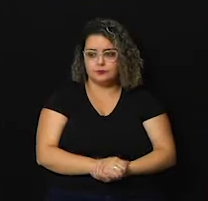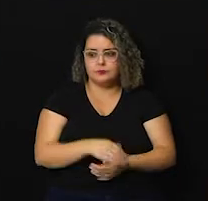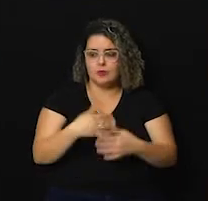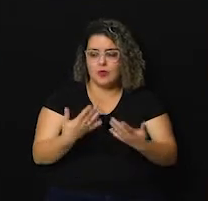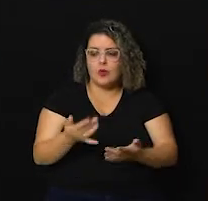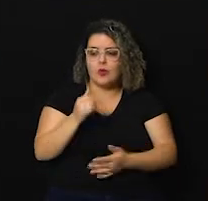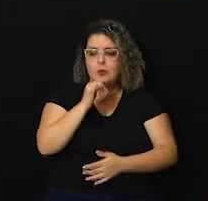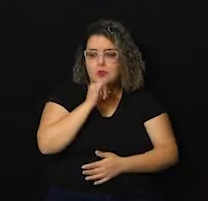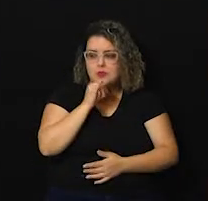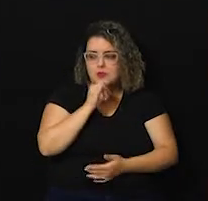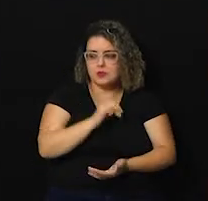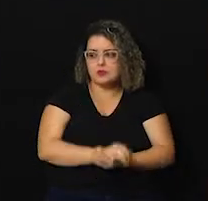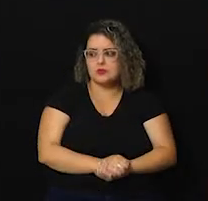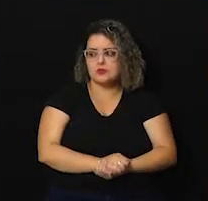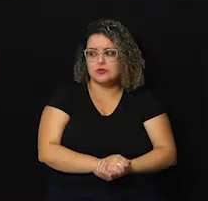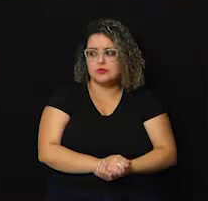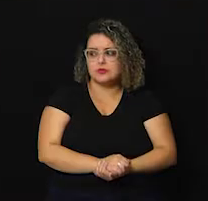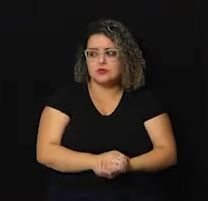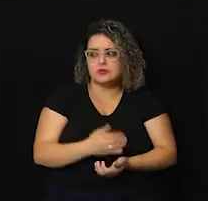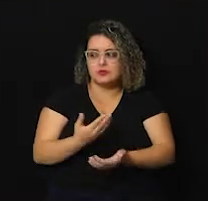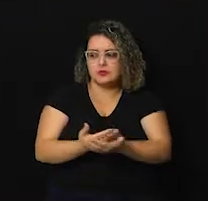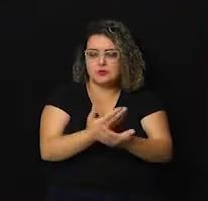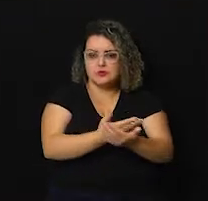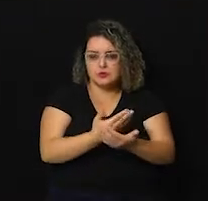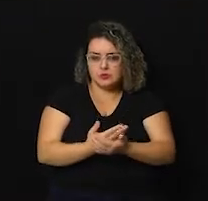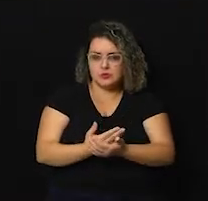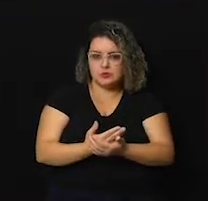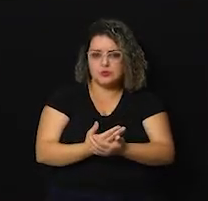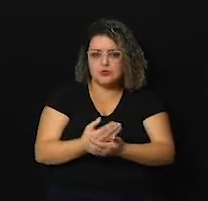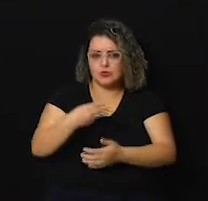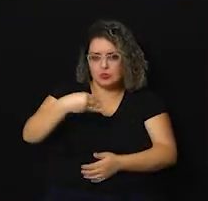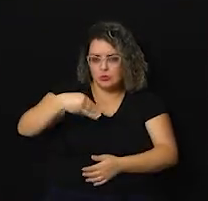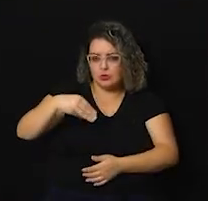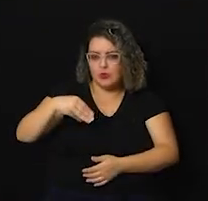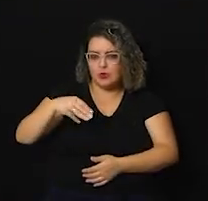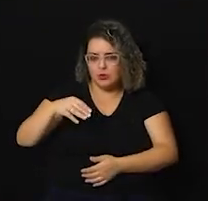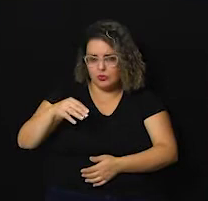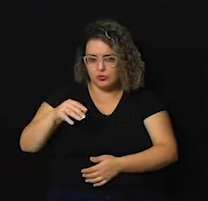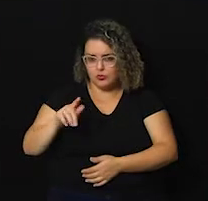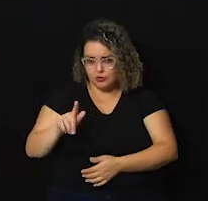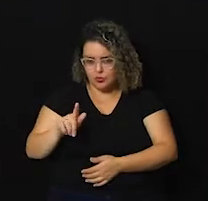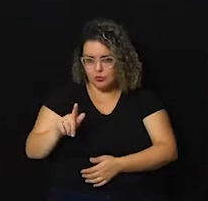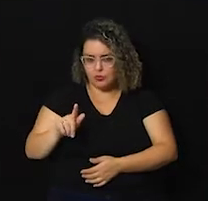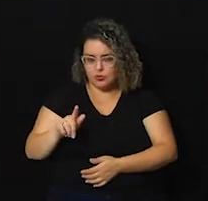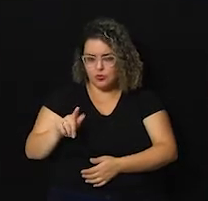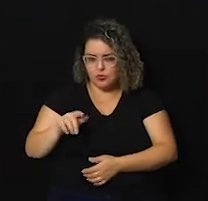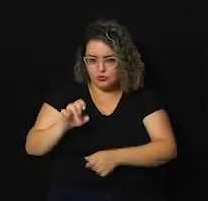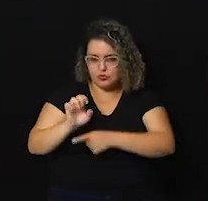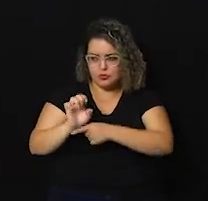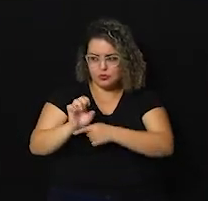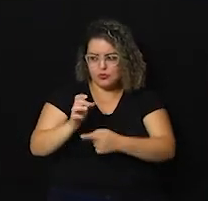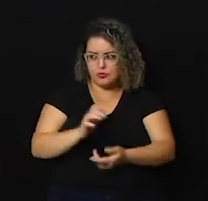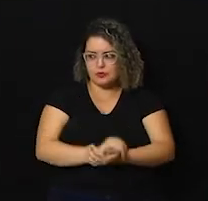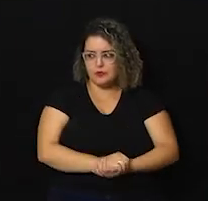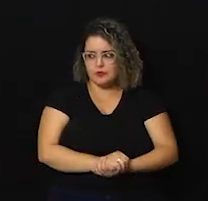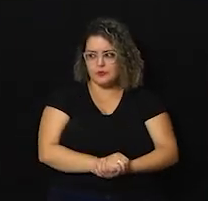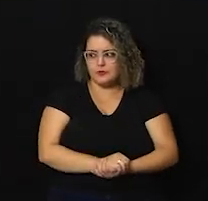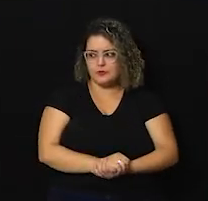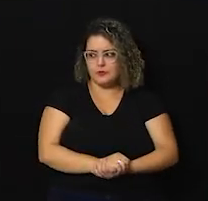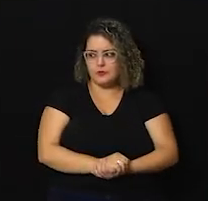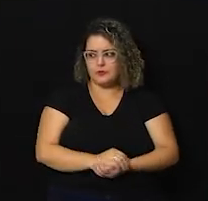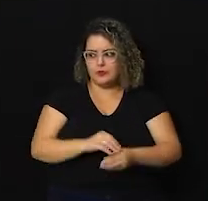Por exemplo, estudos feitos no Mato Grosso foi comprovado que mesmo no leite materno